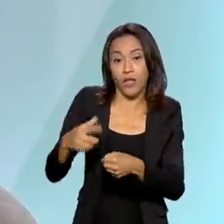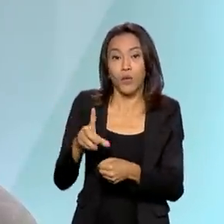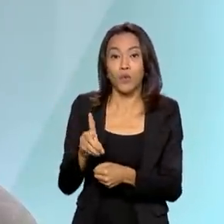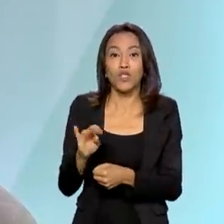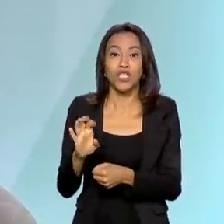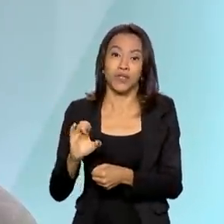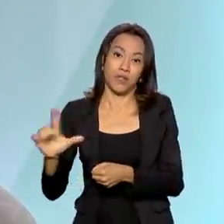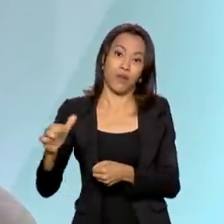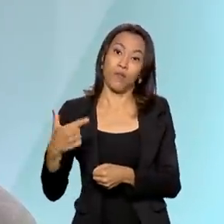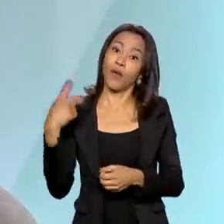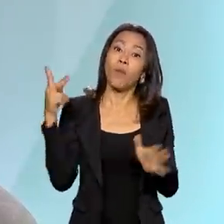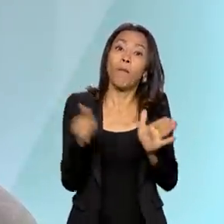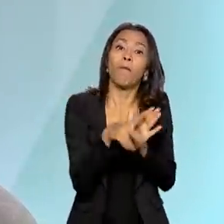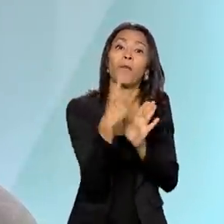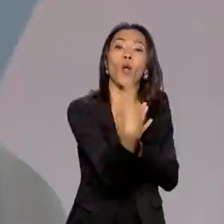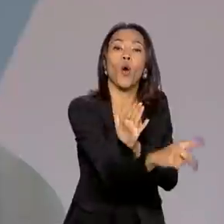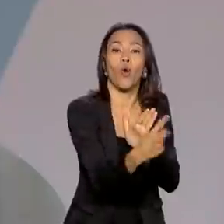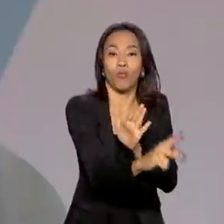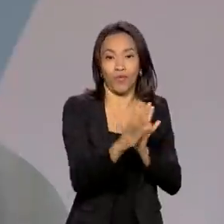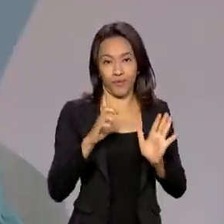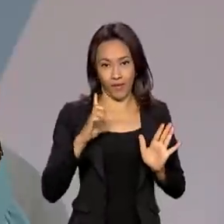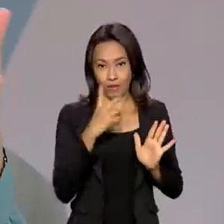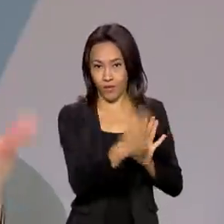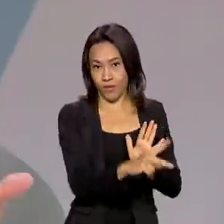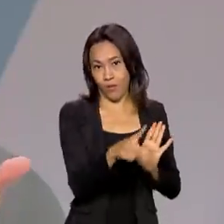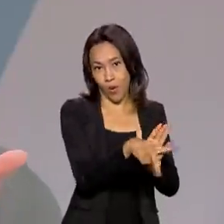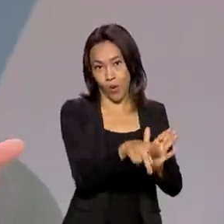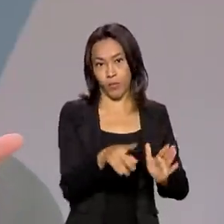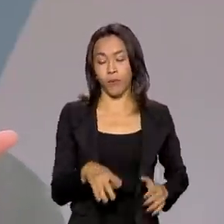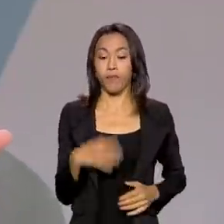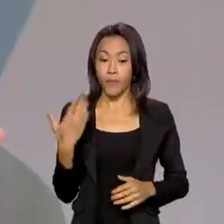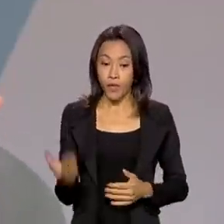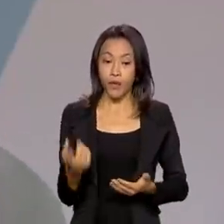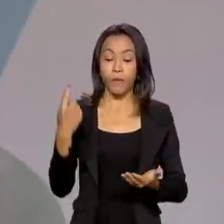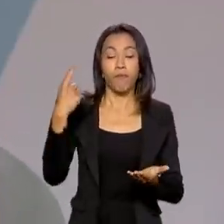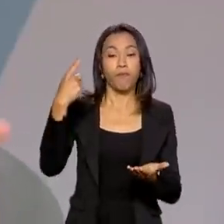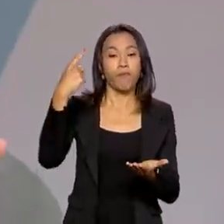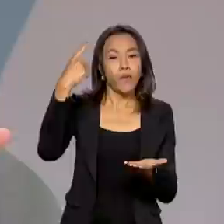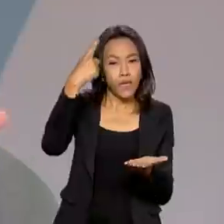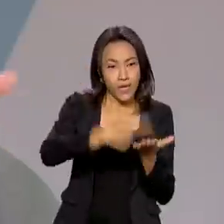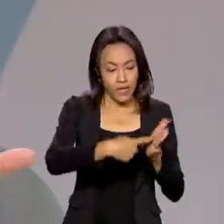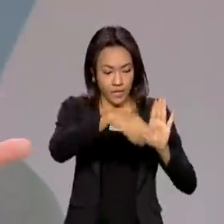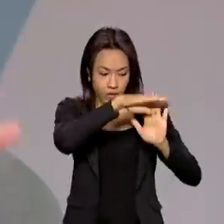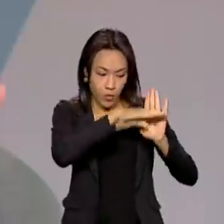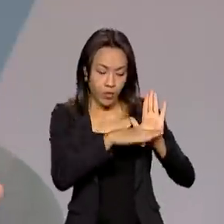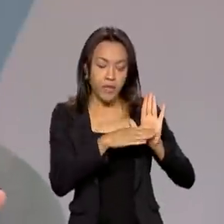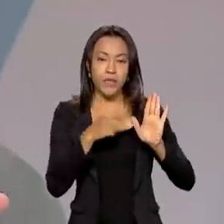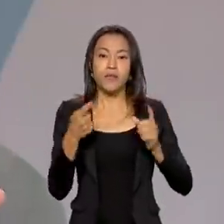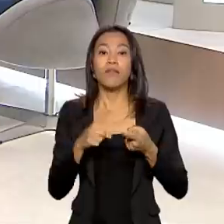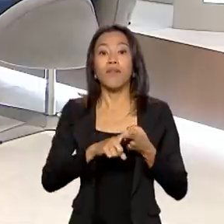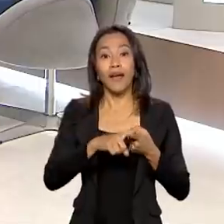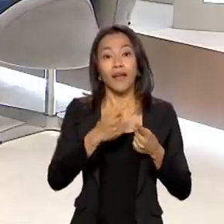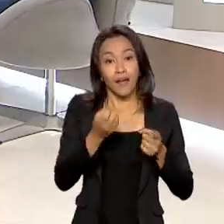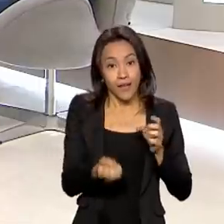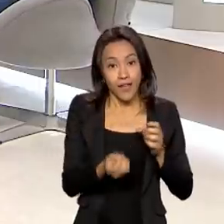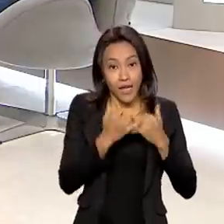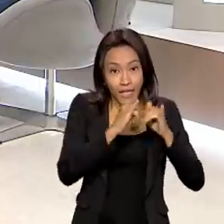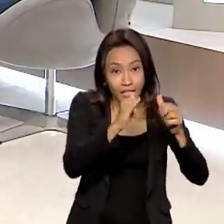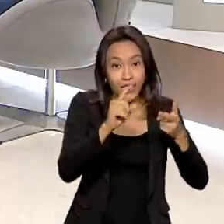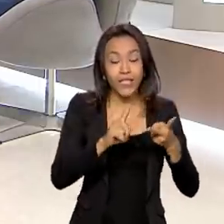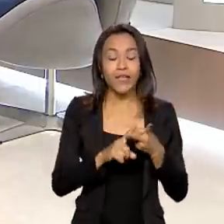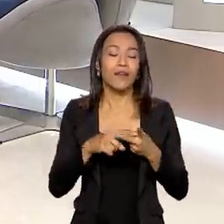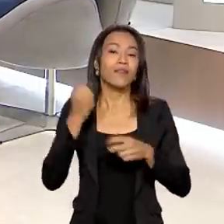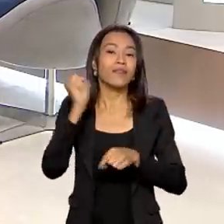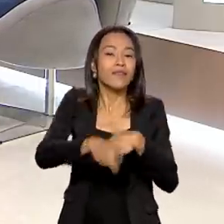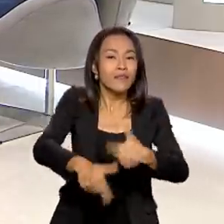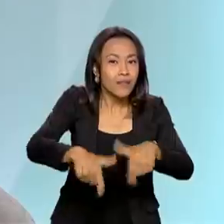próprio combustível, que seria o biometano. Quer dizer então que o acordo do metano vai gerar energia, combustível e emprego? Exatamente.